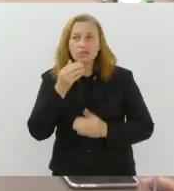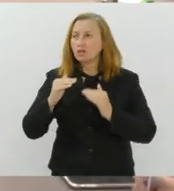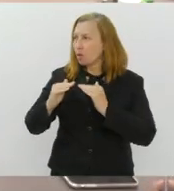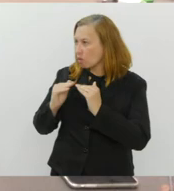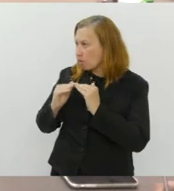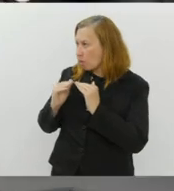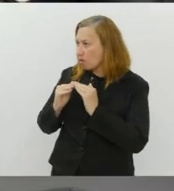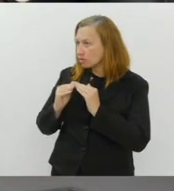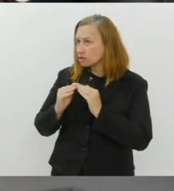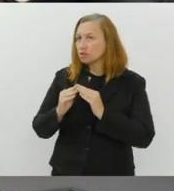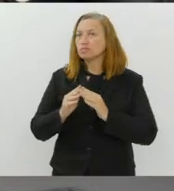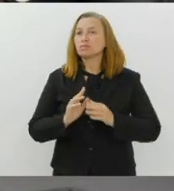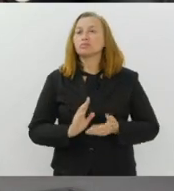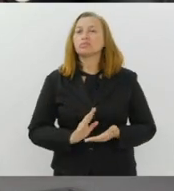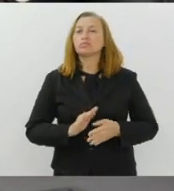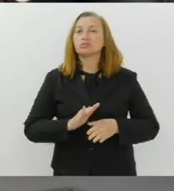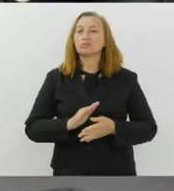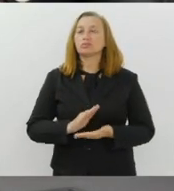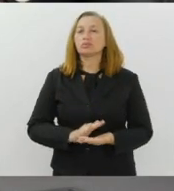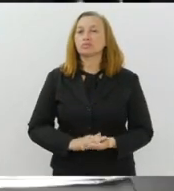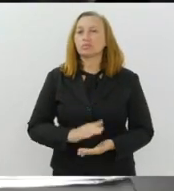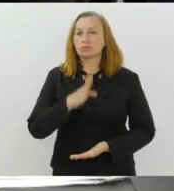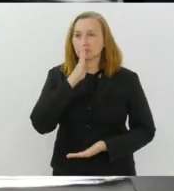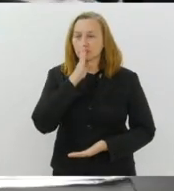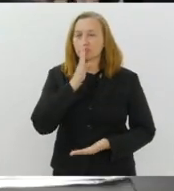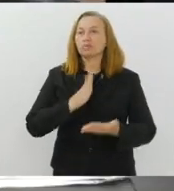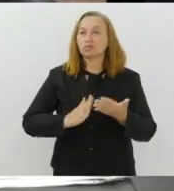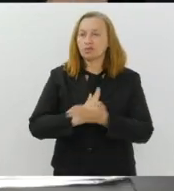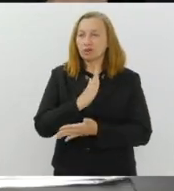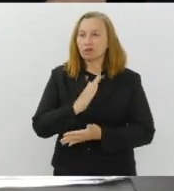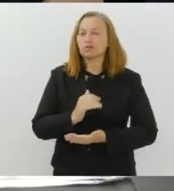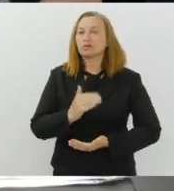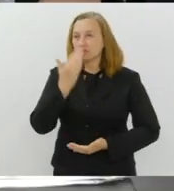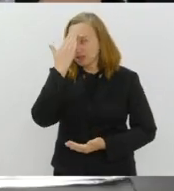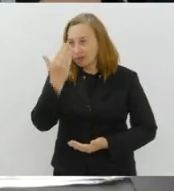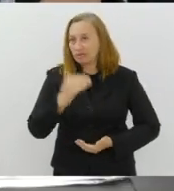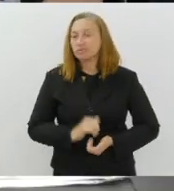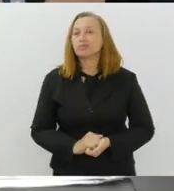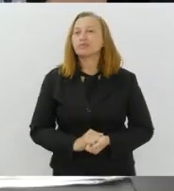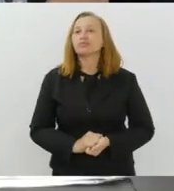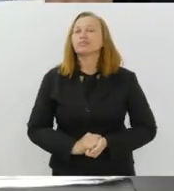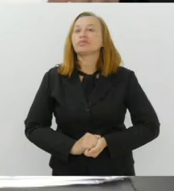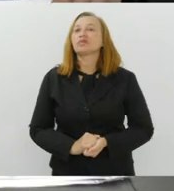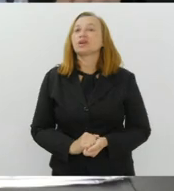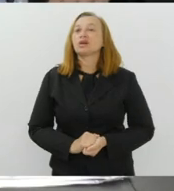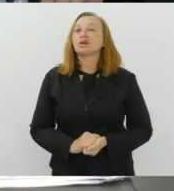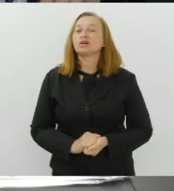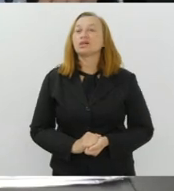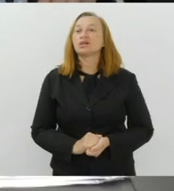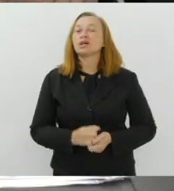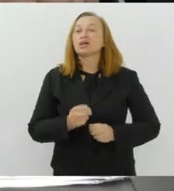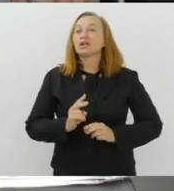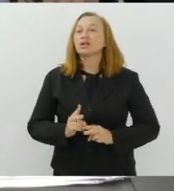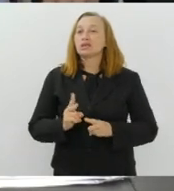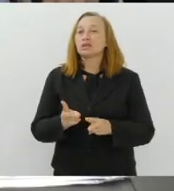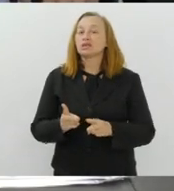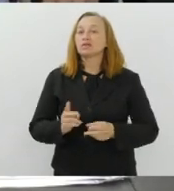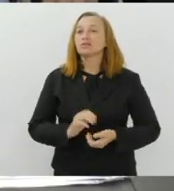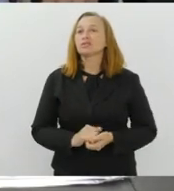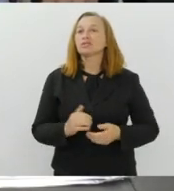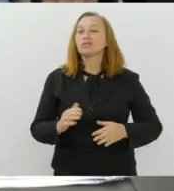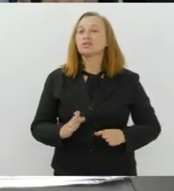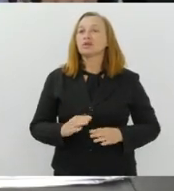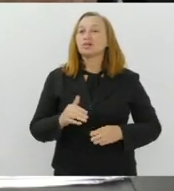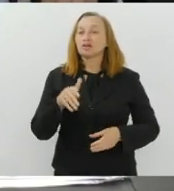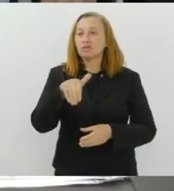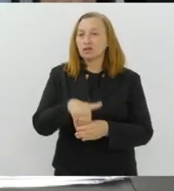acordo, permaneçam como estão. Favorável. Favorável. Obrigado. Aprovado. Em seguida, avançamos com a